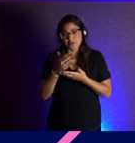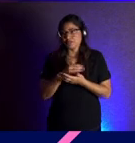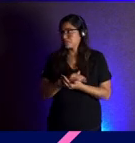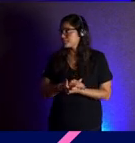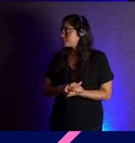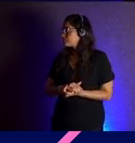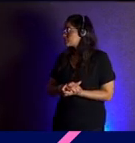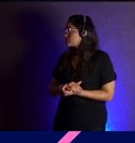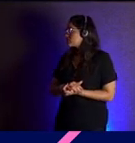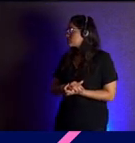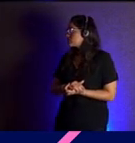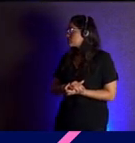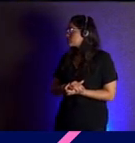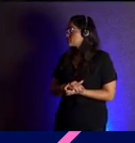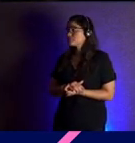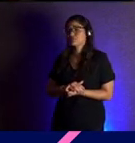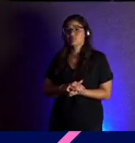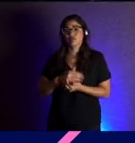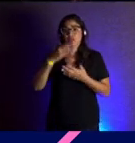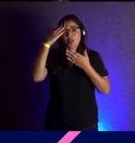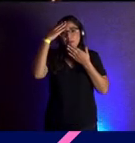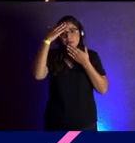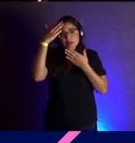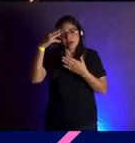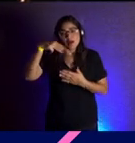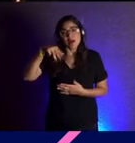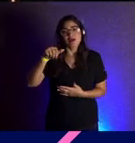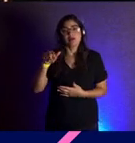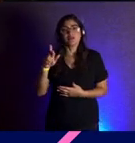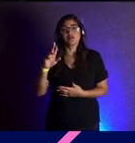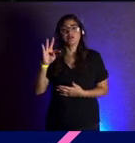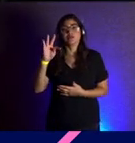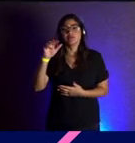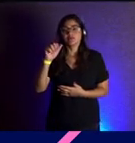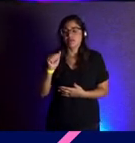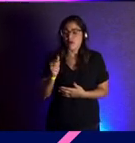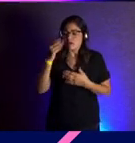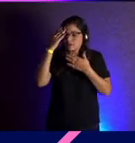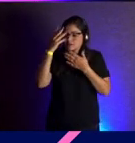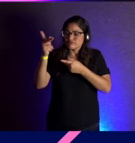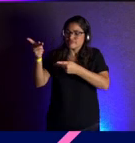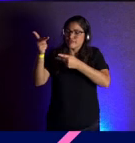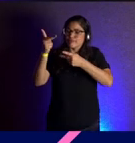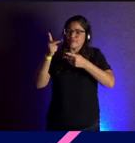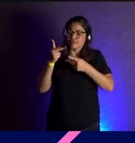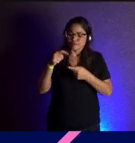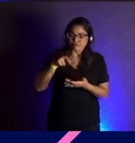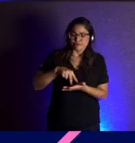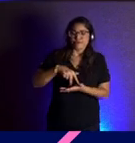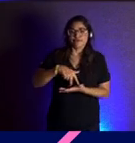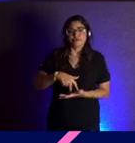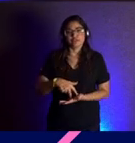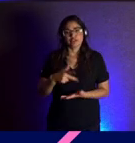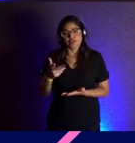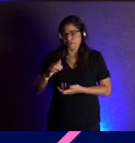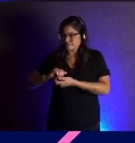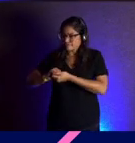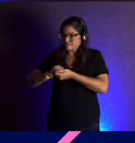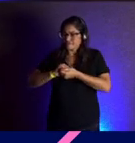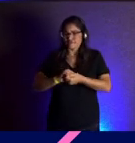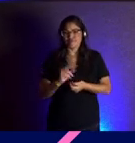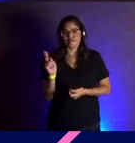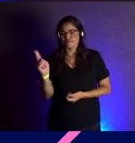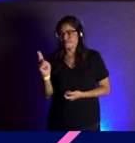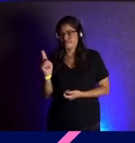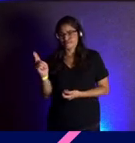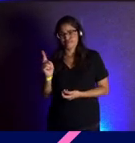bem-vindo. Obrigado, Marta. Vale, queria agradecer o convite para estar aqui, né? Comentar a Camila e a Helena, e agradecer a